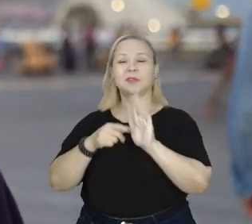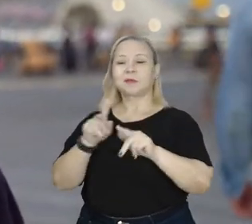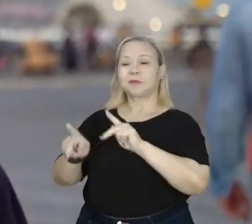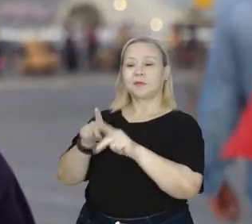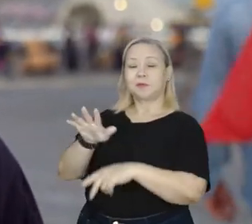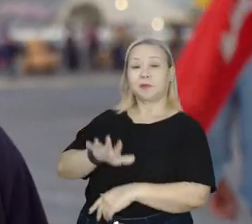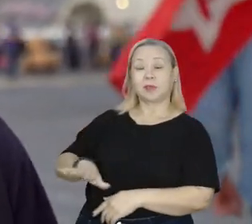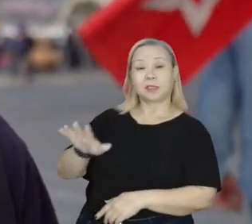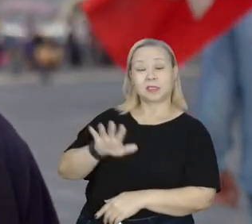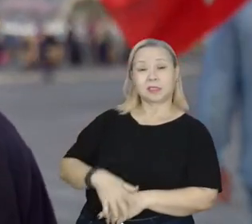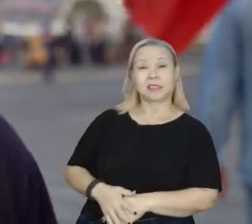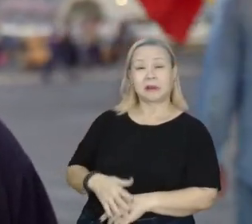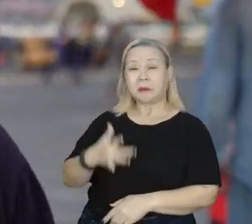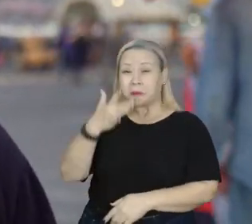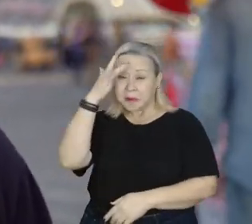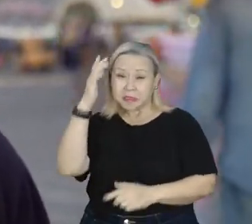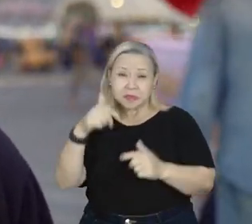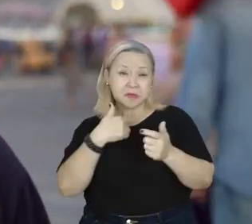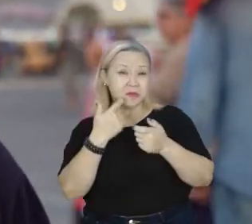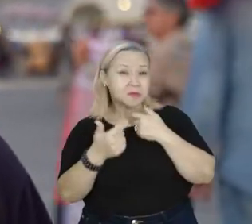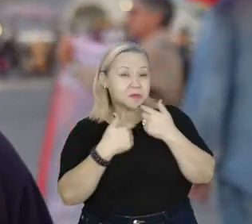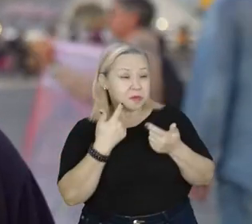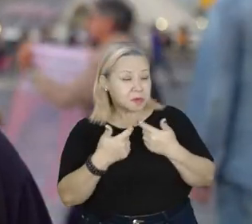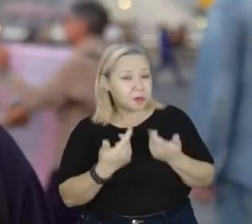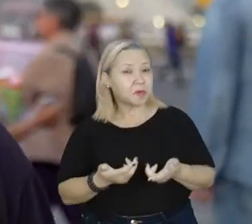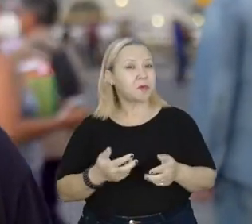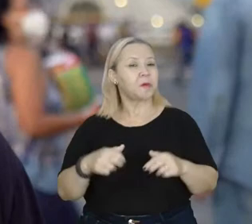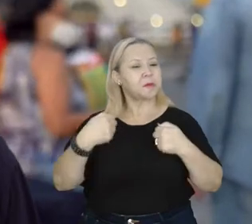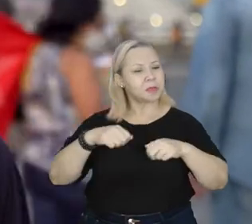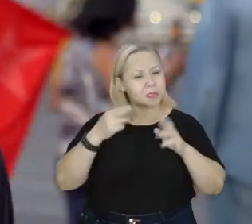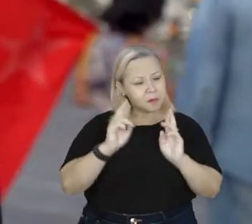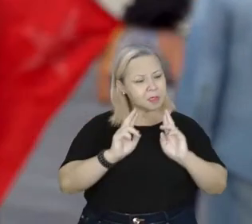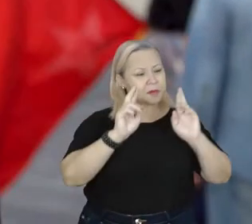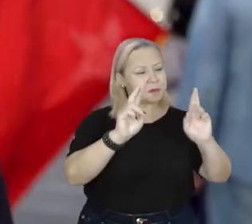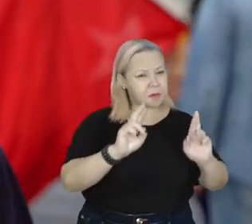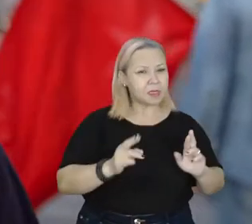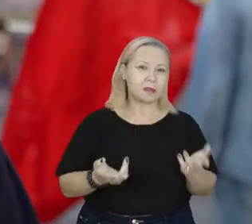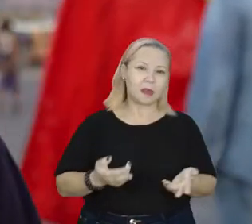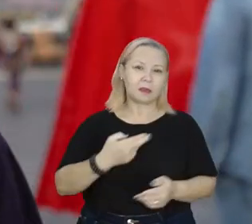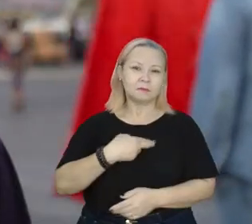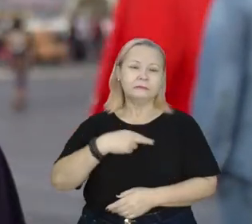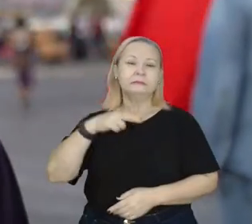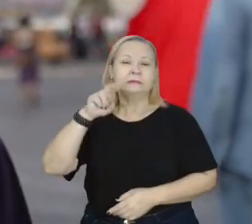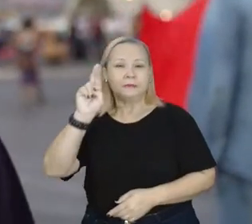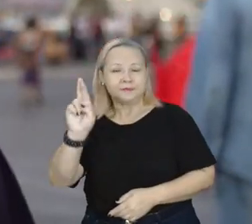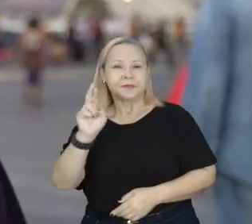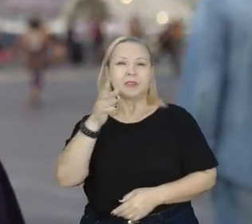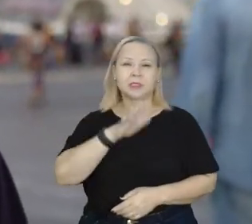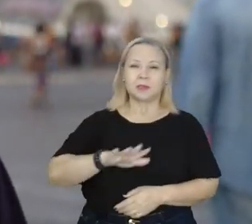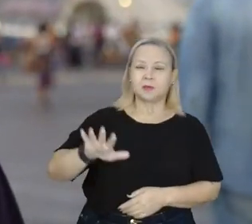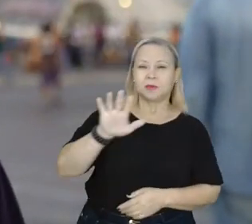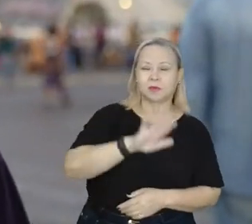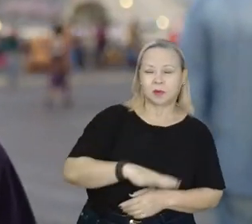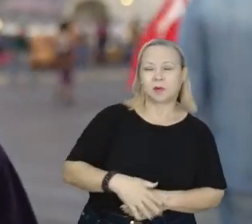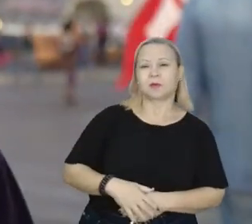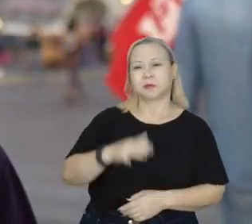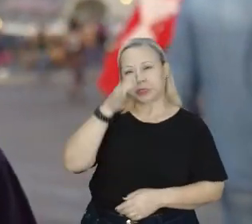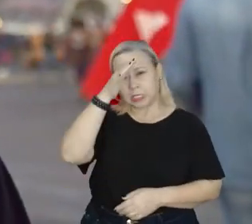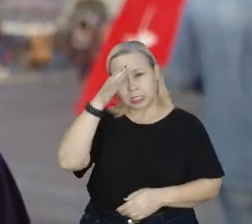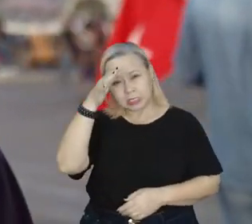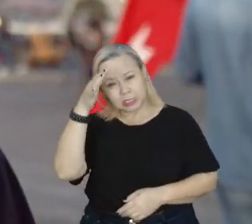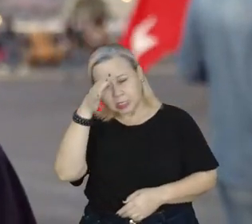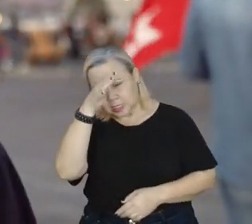mesmo aqueles que, respeitando toda a diversidade religiosa, aqueles que são cristãos, aqueles que não são, a gente mostrar que